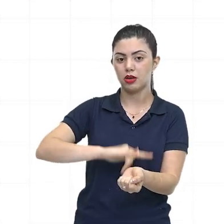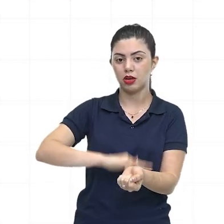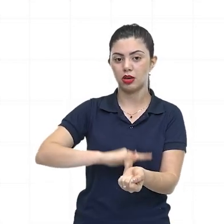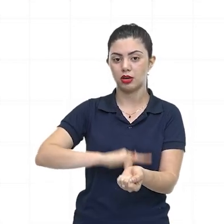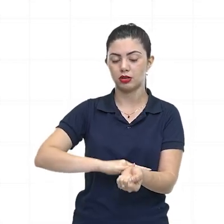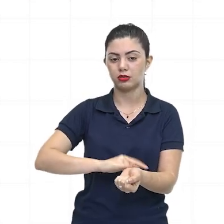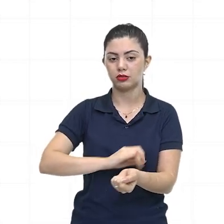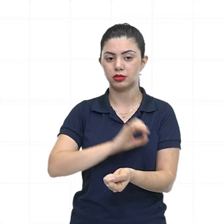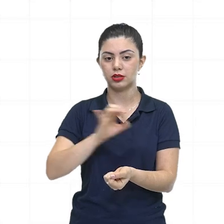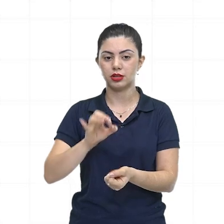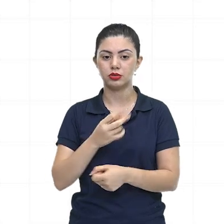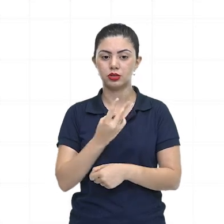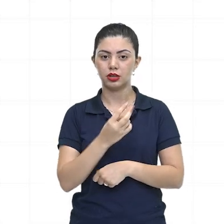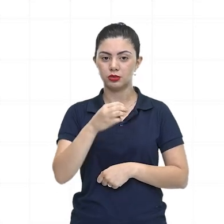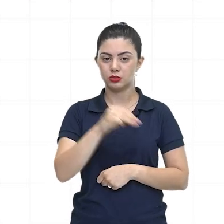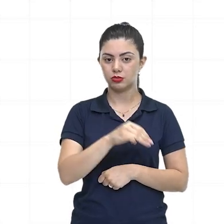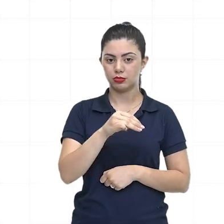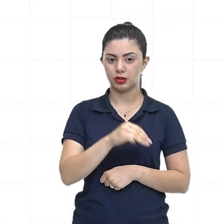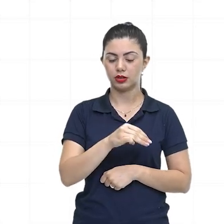é 4.